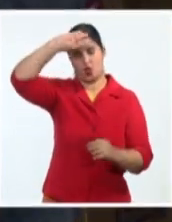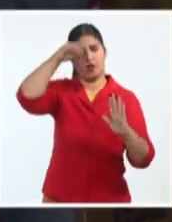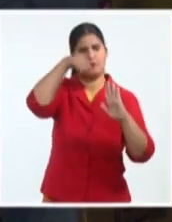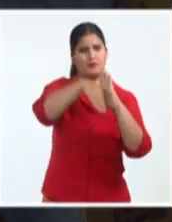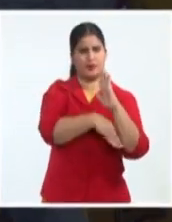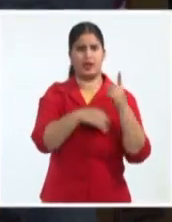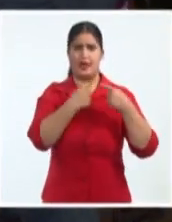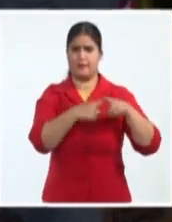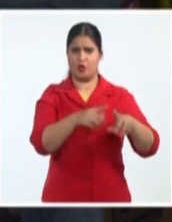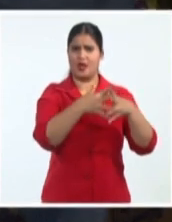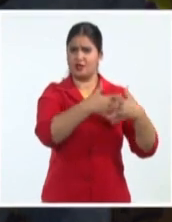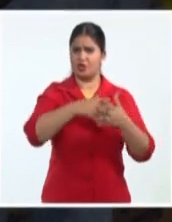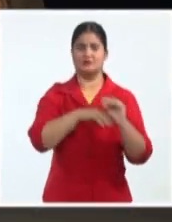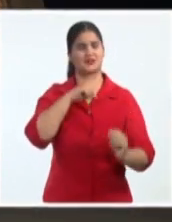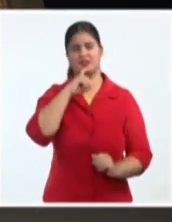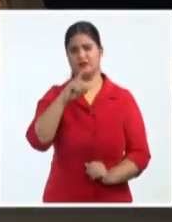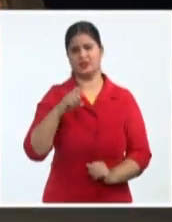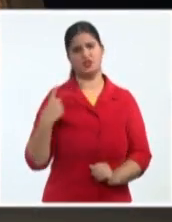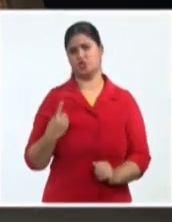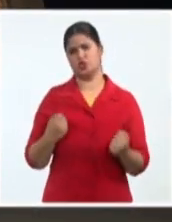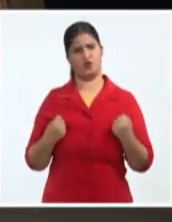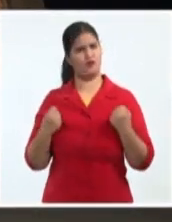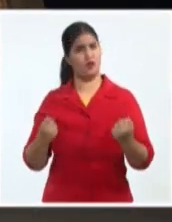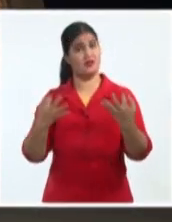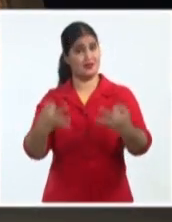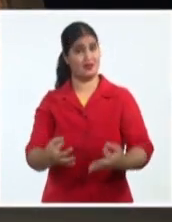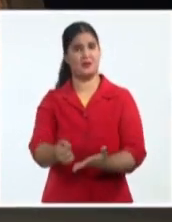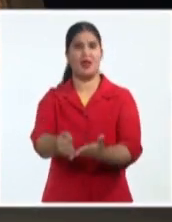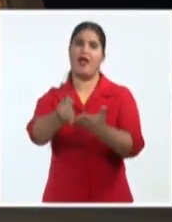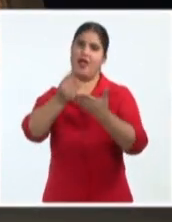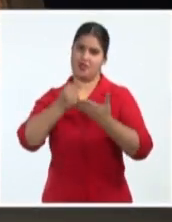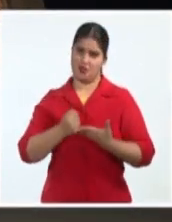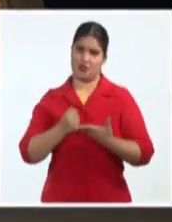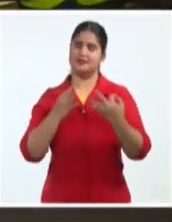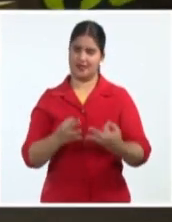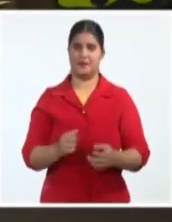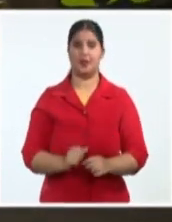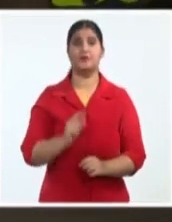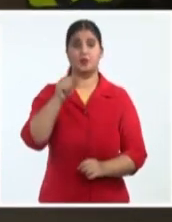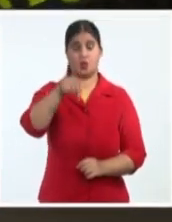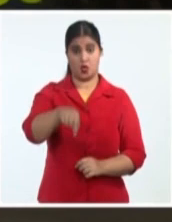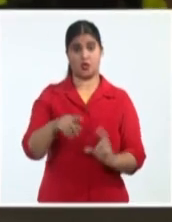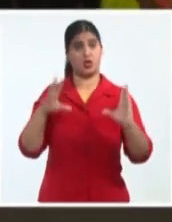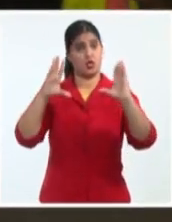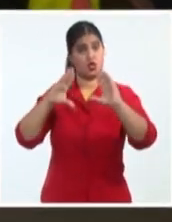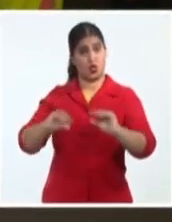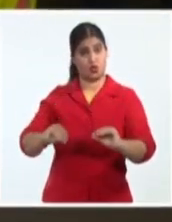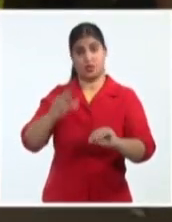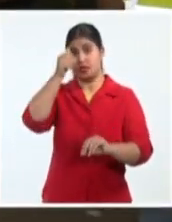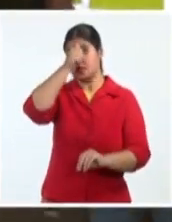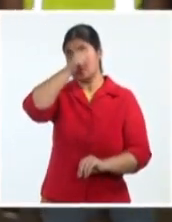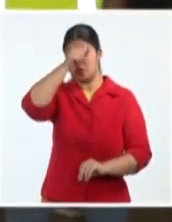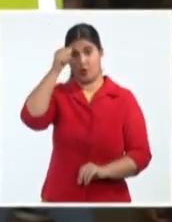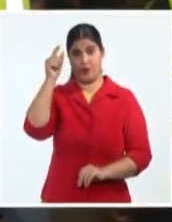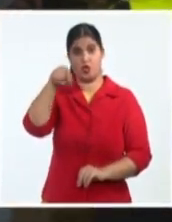cubanas para conhecer outras necessidades específicas da Ilha como remédios e incluídos em doações posteriores